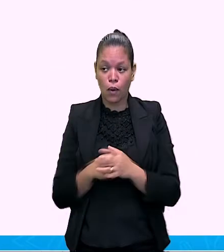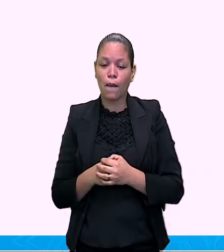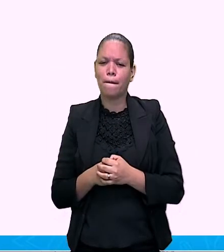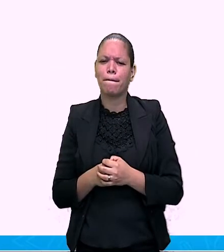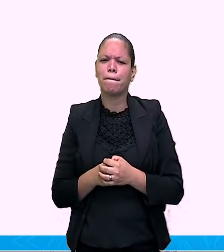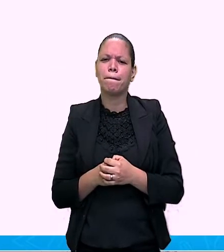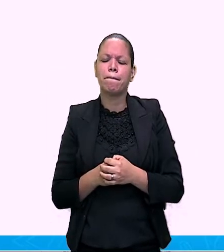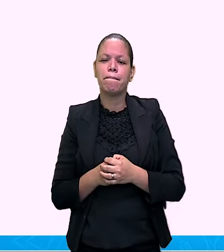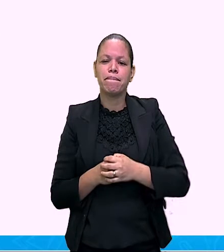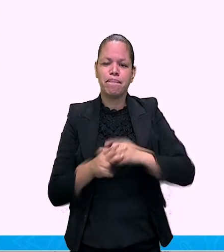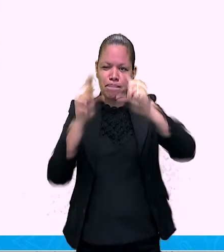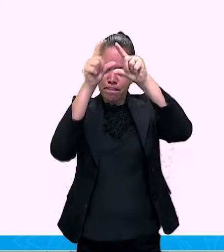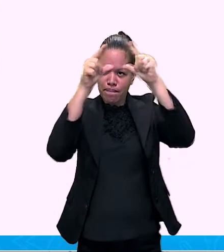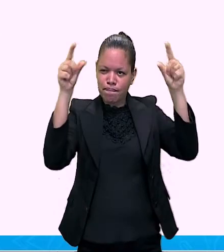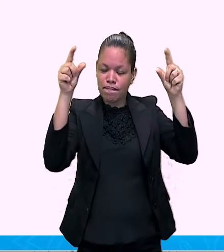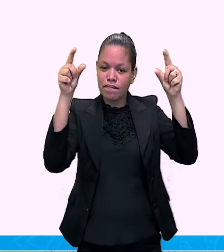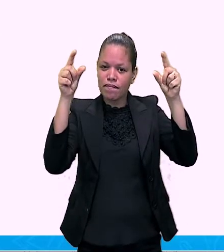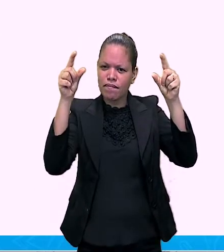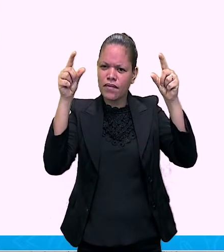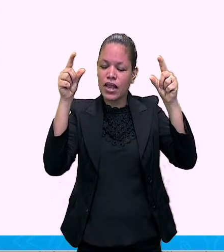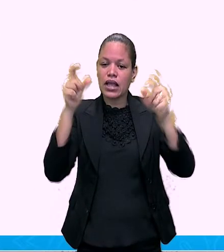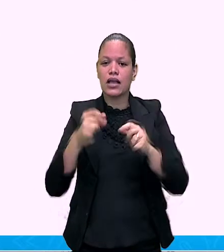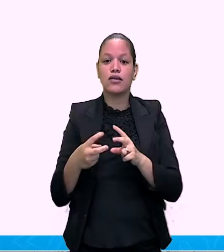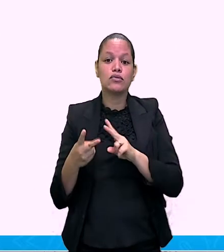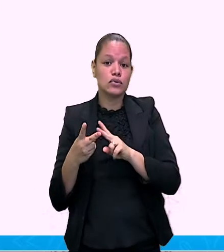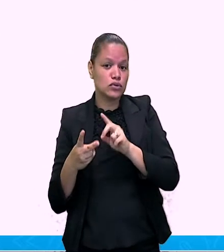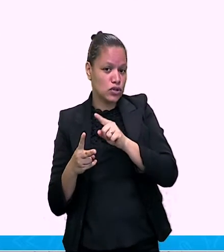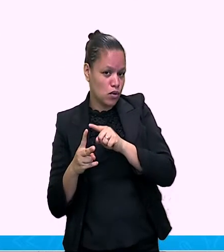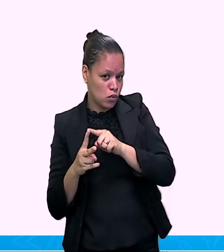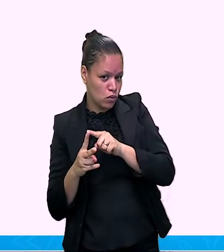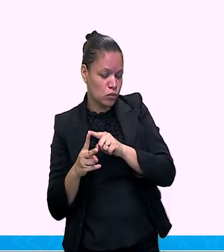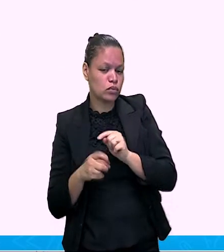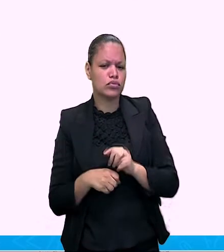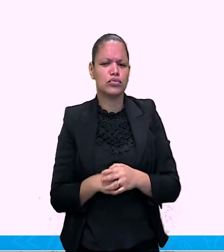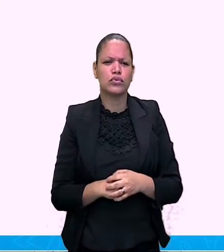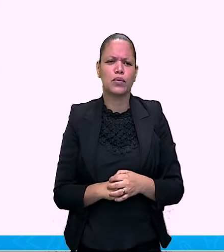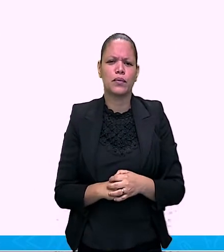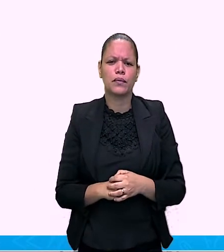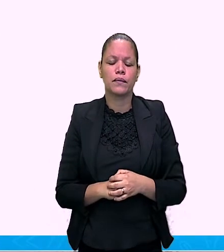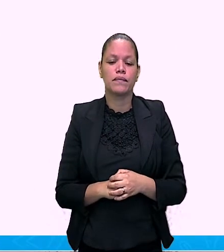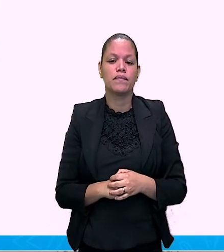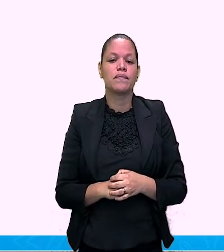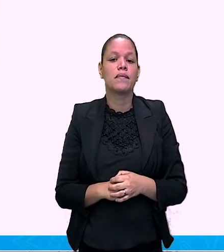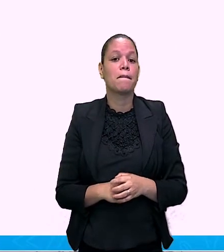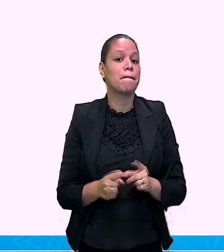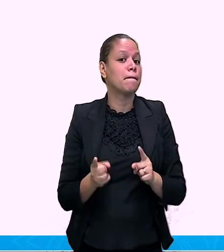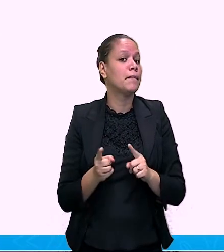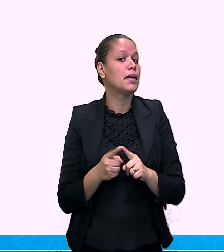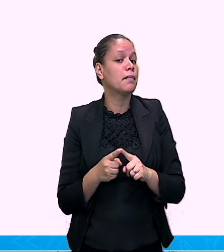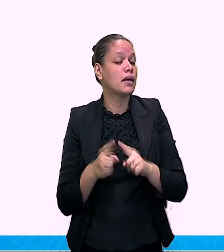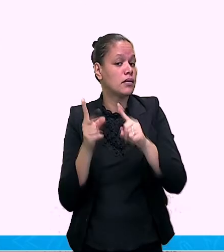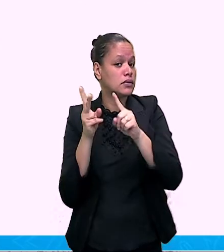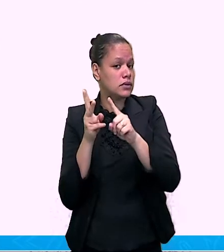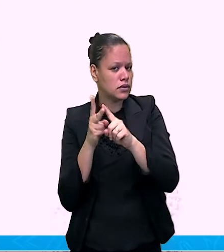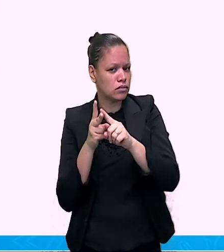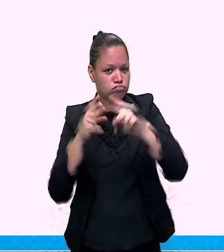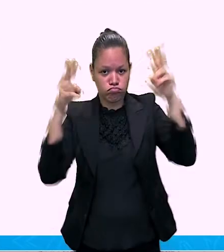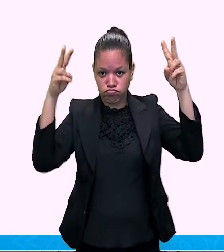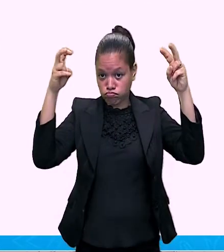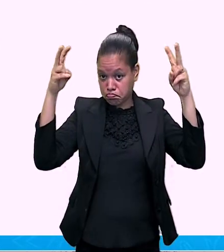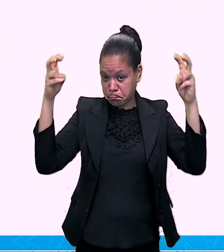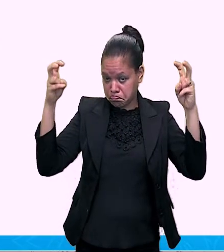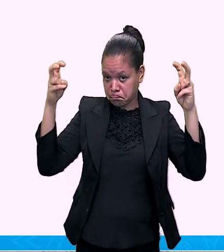são as reportagens, tal quais as notícias, podem apresentar 2 títulos. Um principal, que é